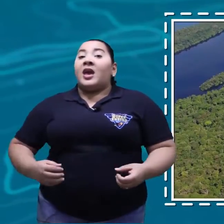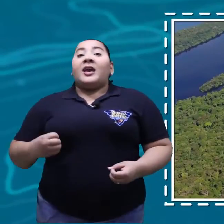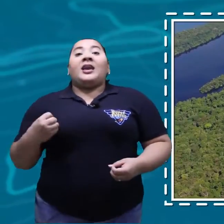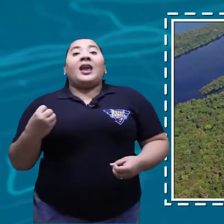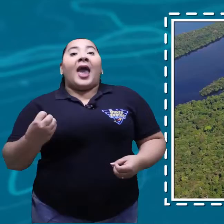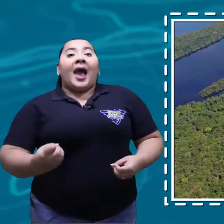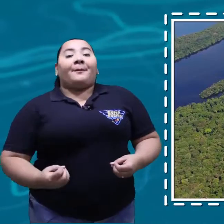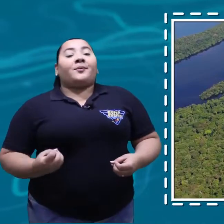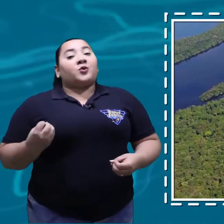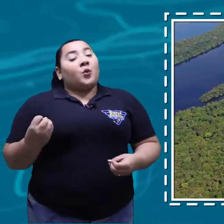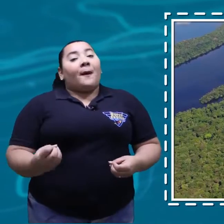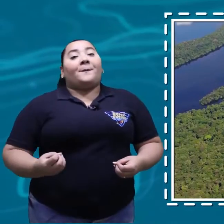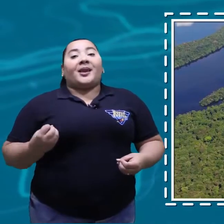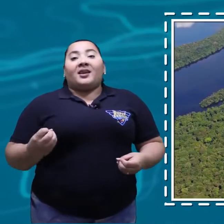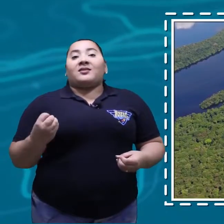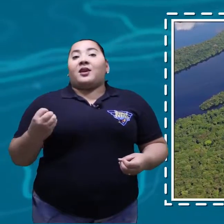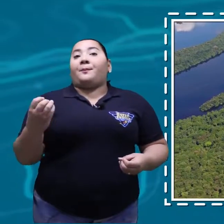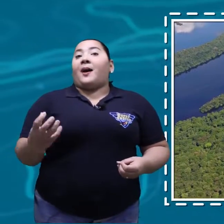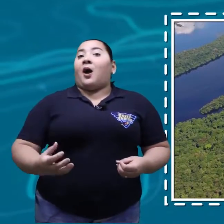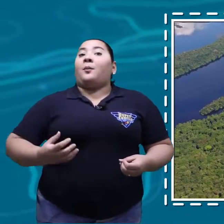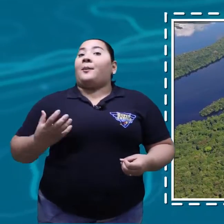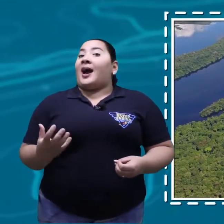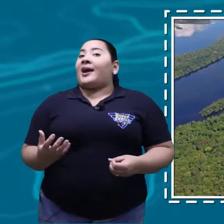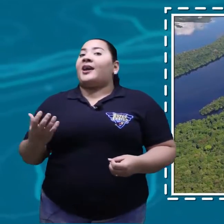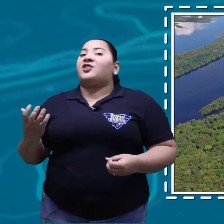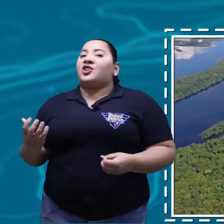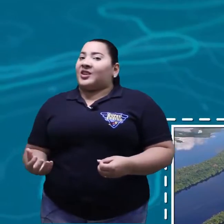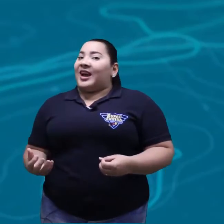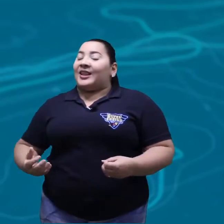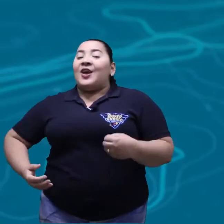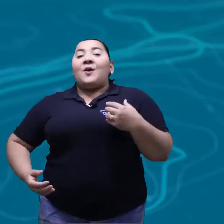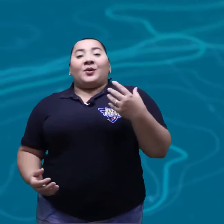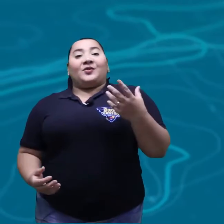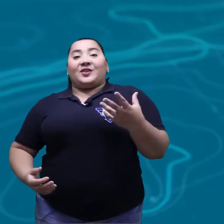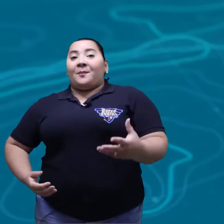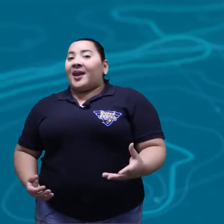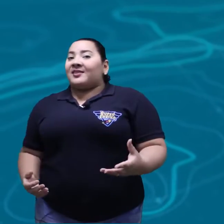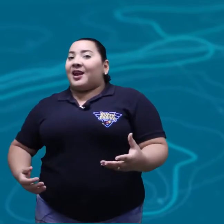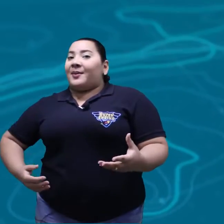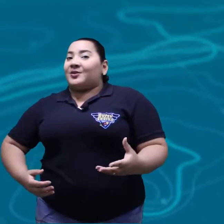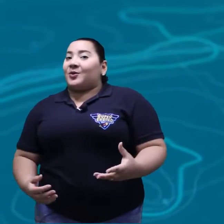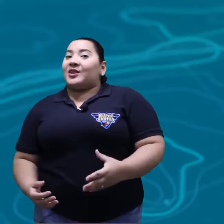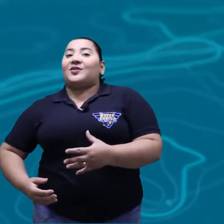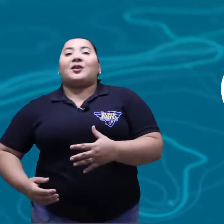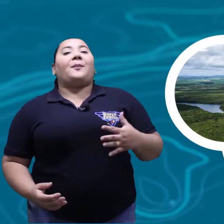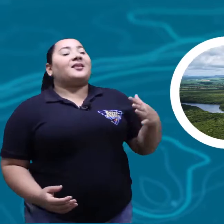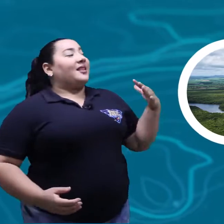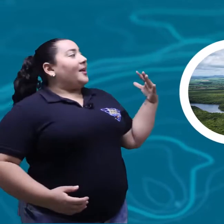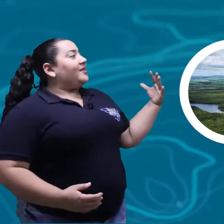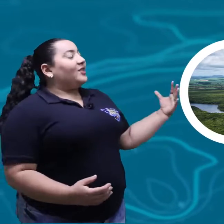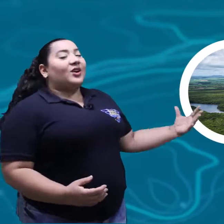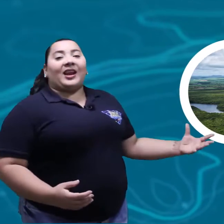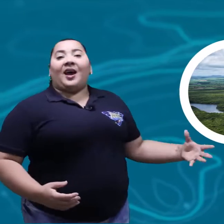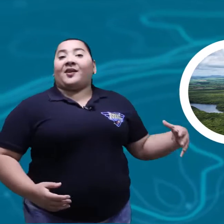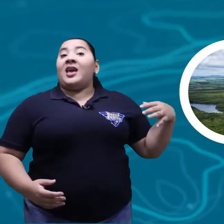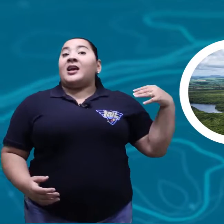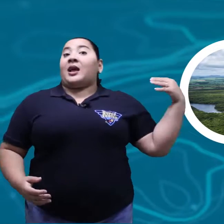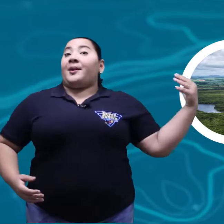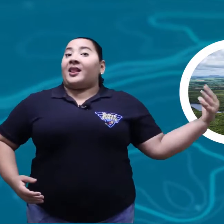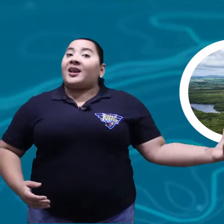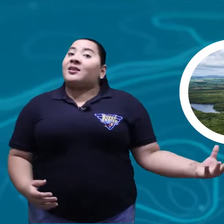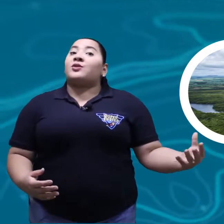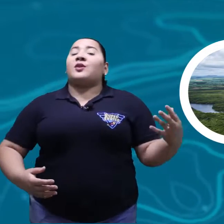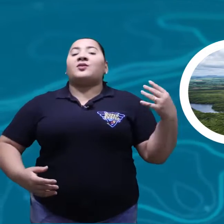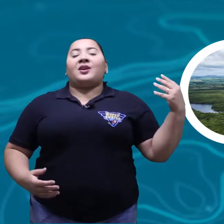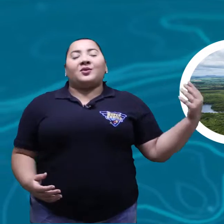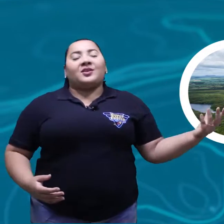rios e é a sua principal marca registrada Quando você pensa em Amazonas você pensa na bacia hidrográfica